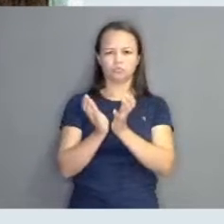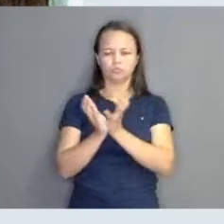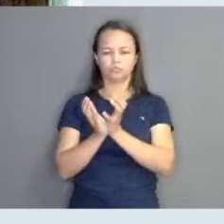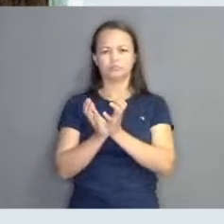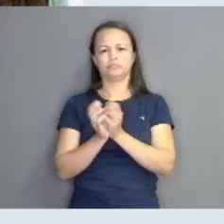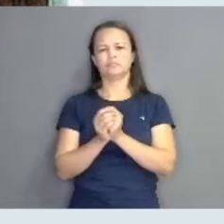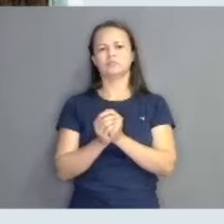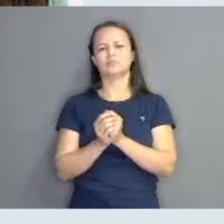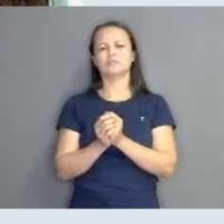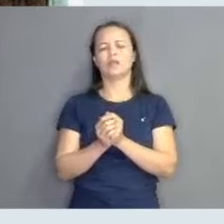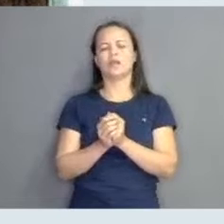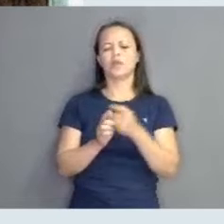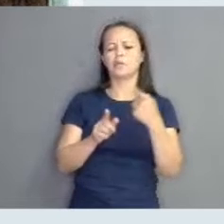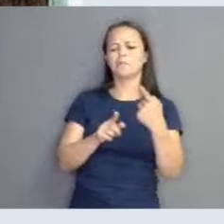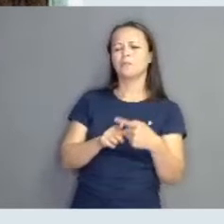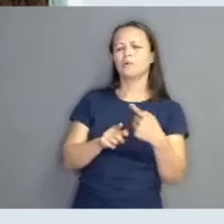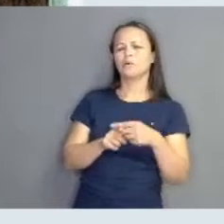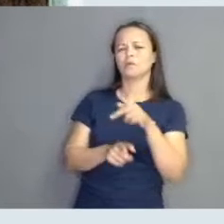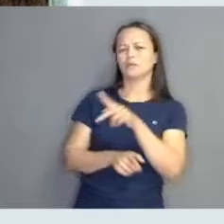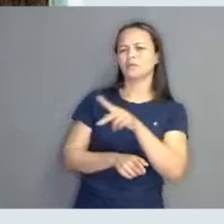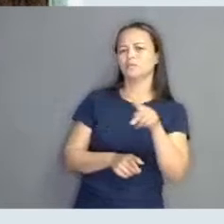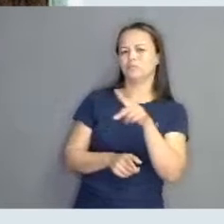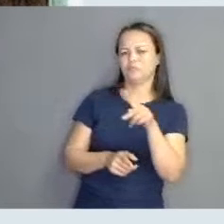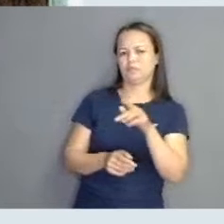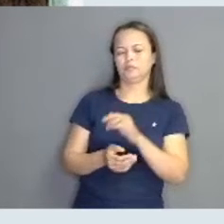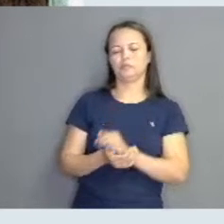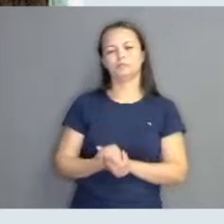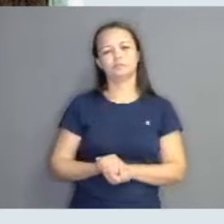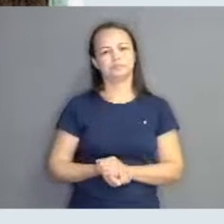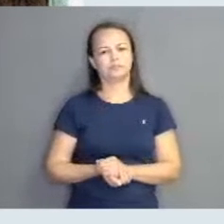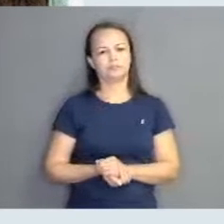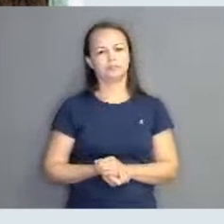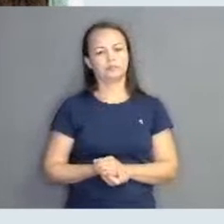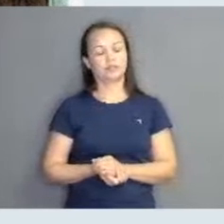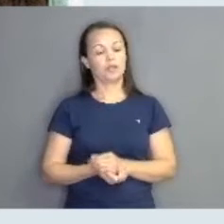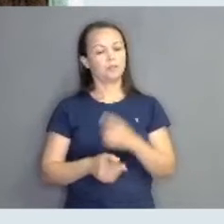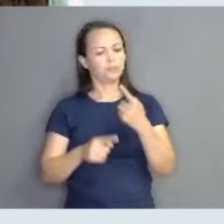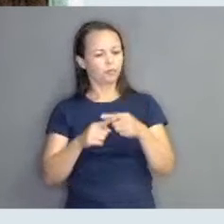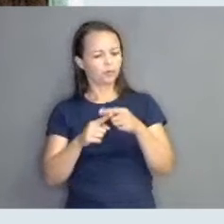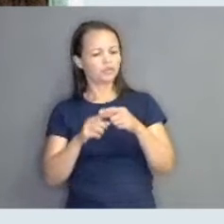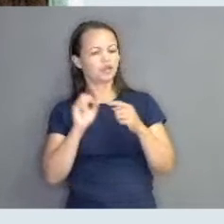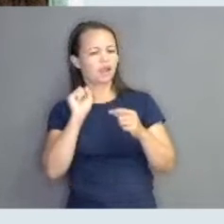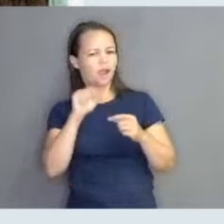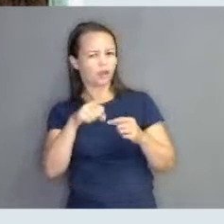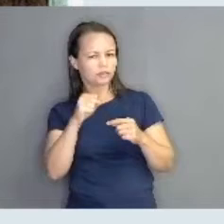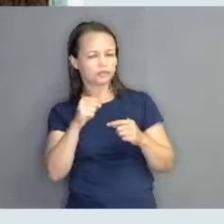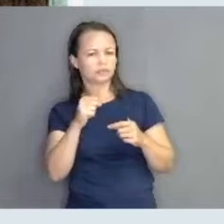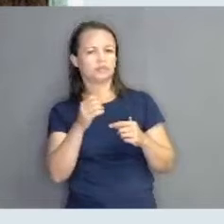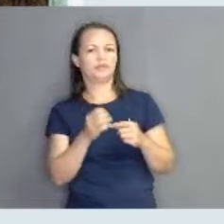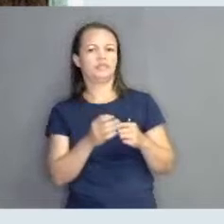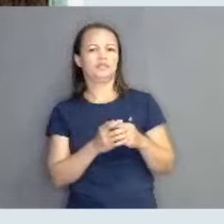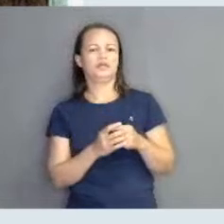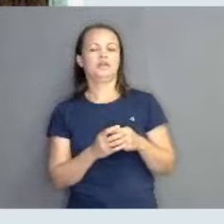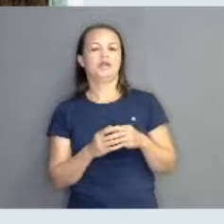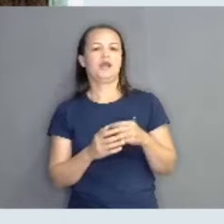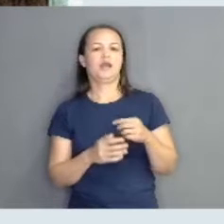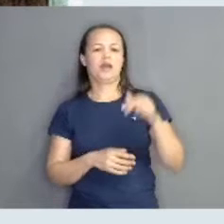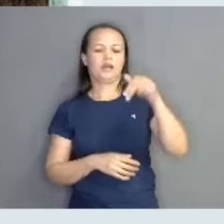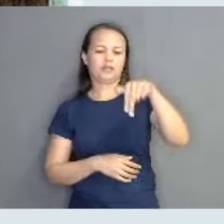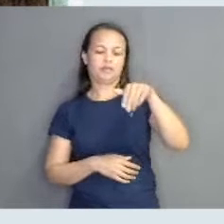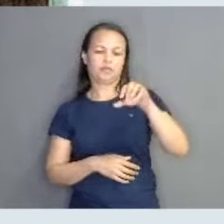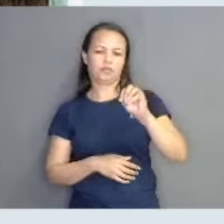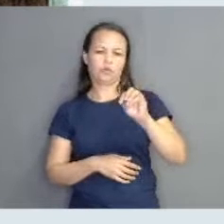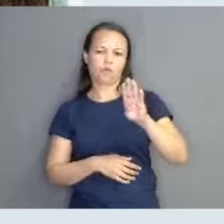E por que isso, professor? Porque só assim a nobreza que estaria ali iria